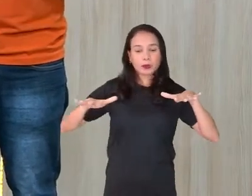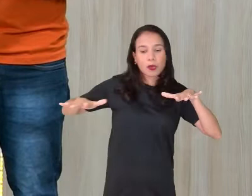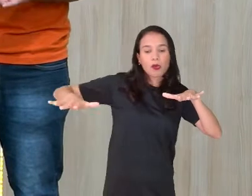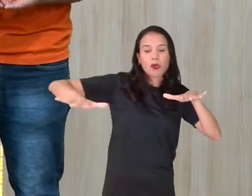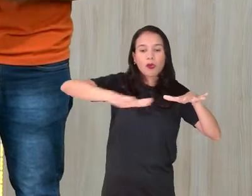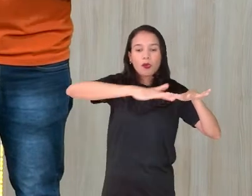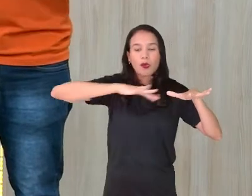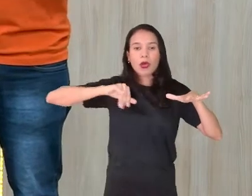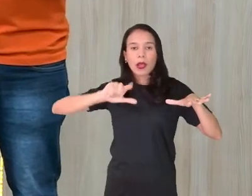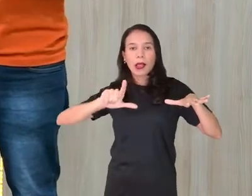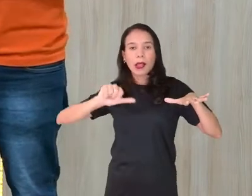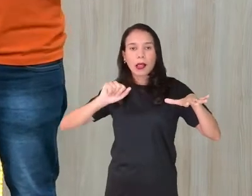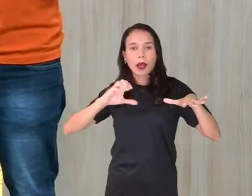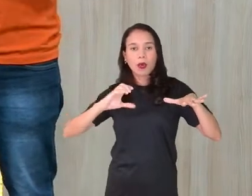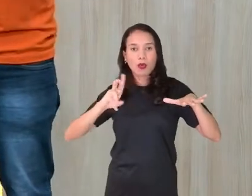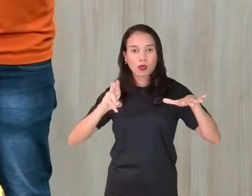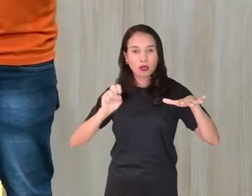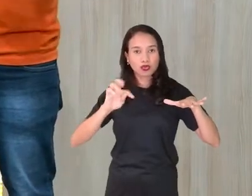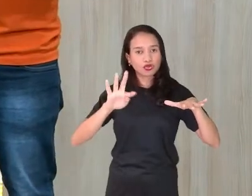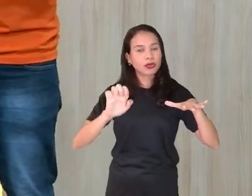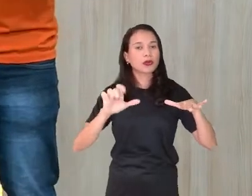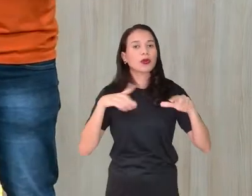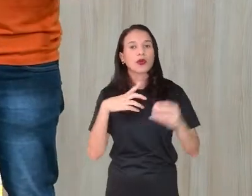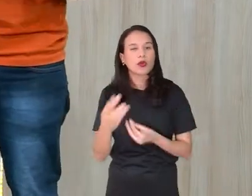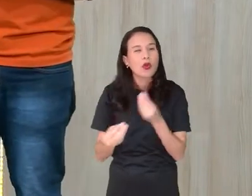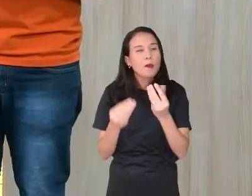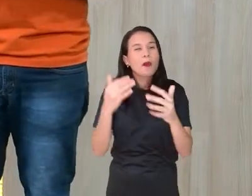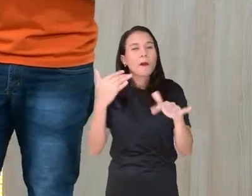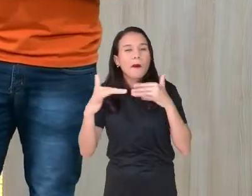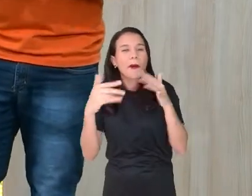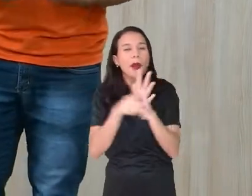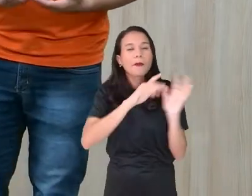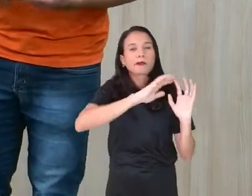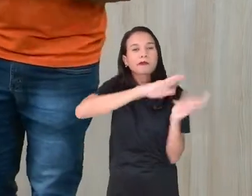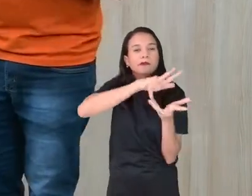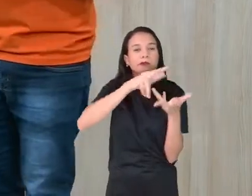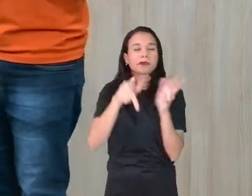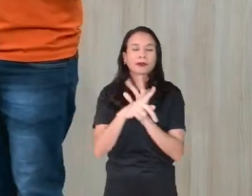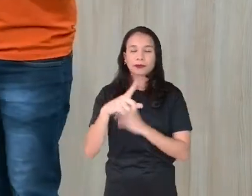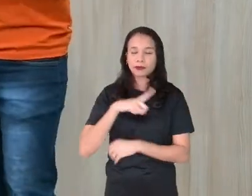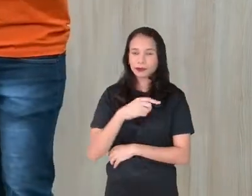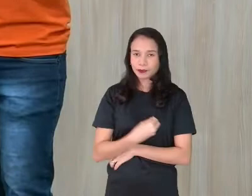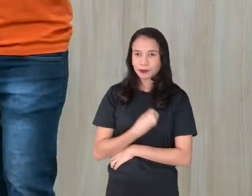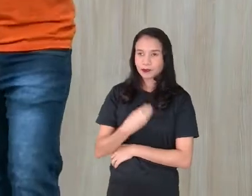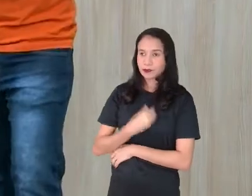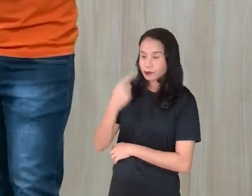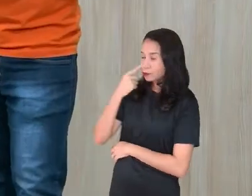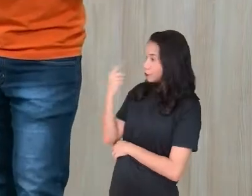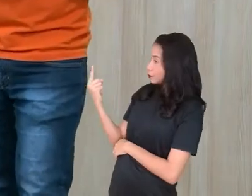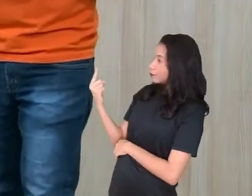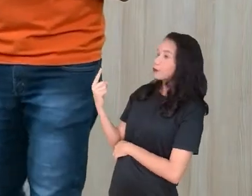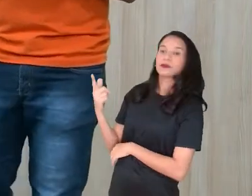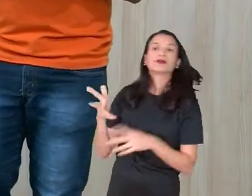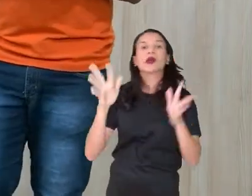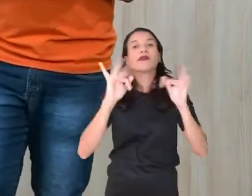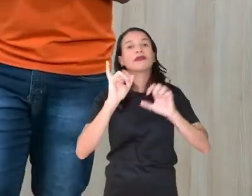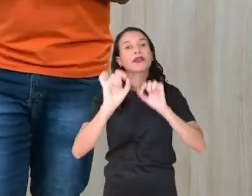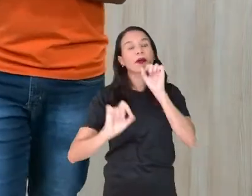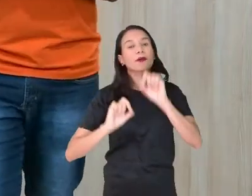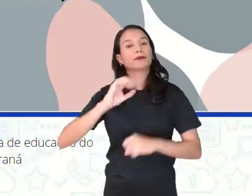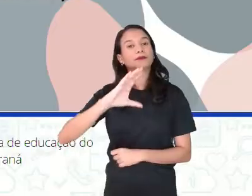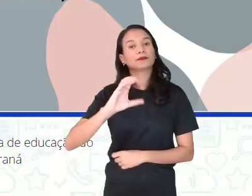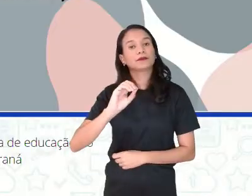planície lacustre, né? Isso vai acontecer com movimentos geológicos normalmente, tá? E o último tipo de planície é a